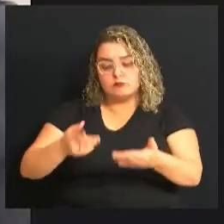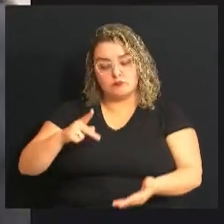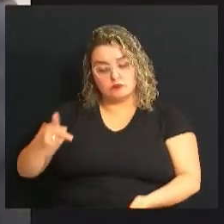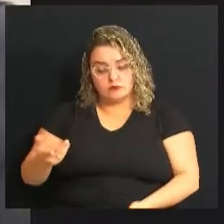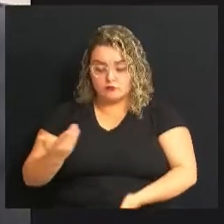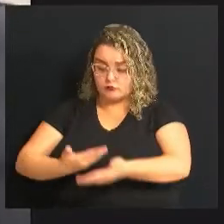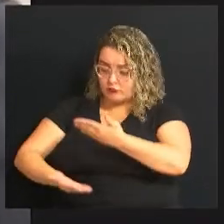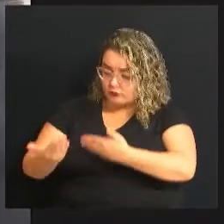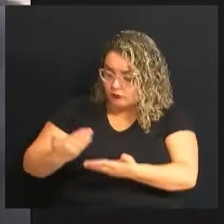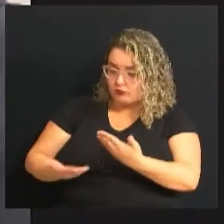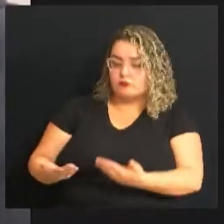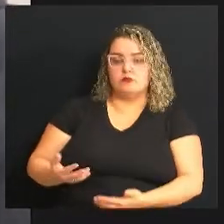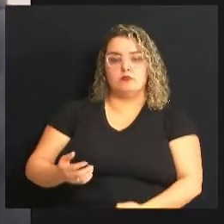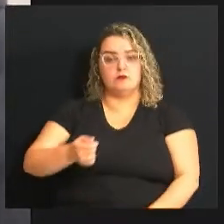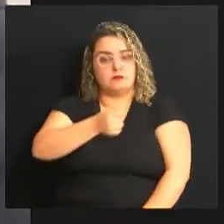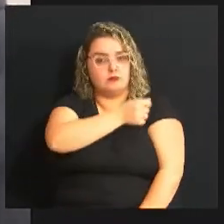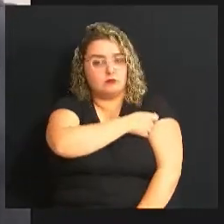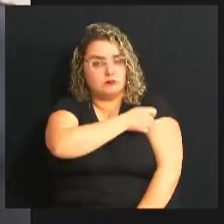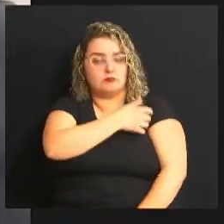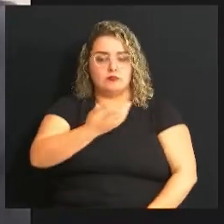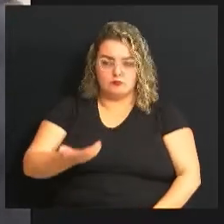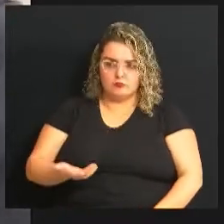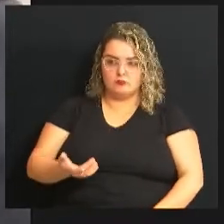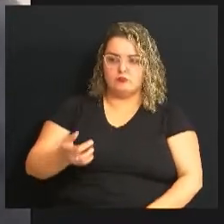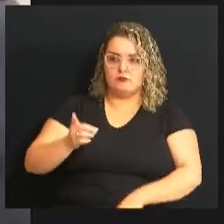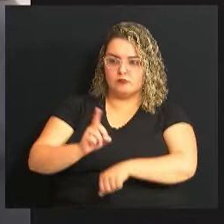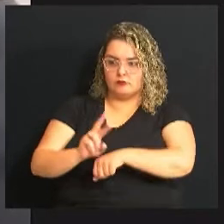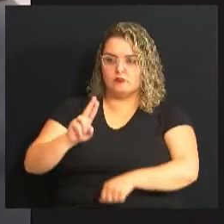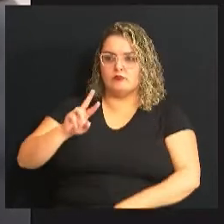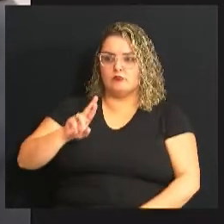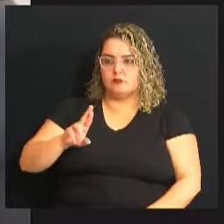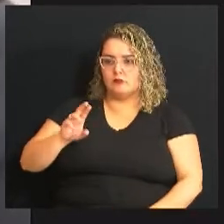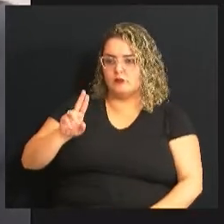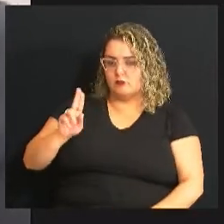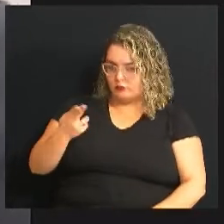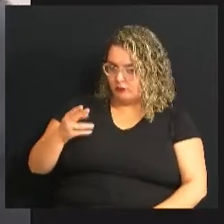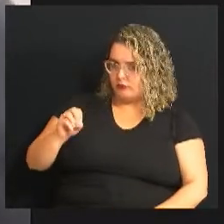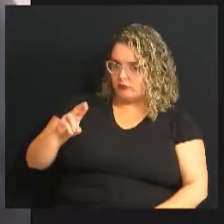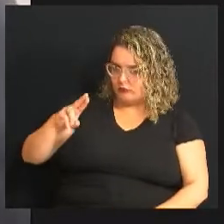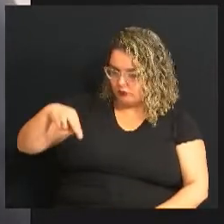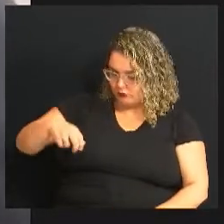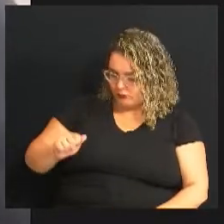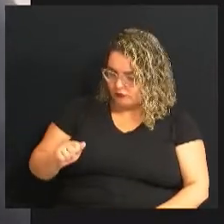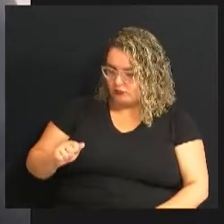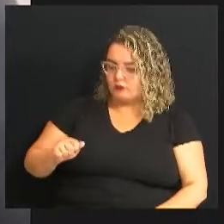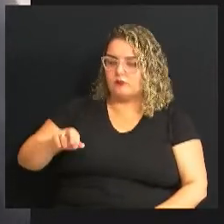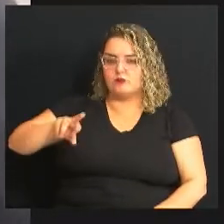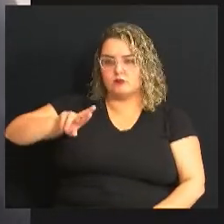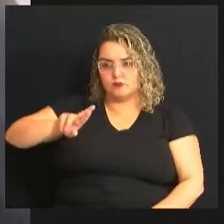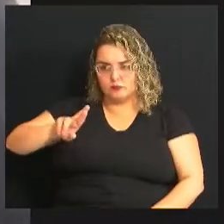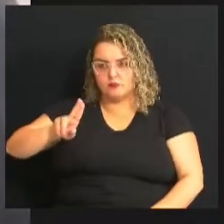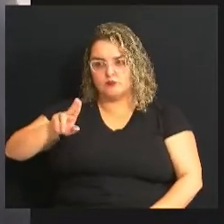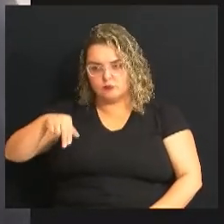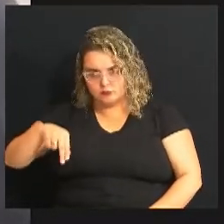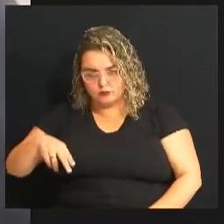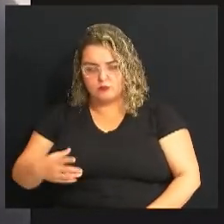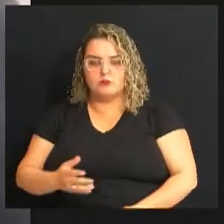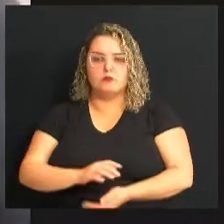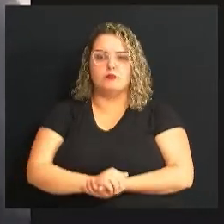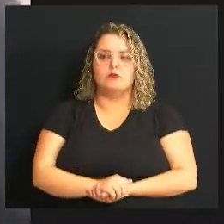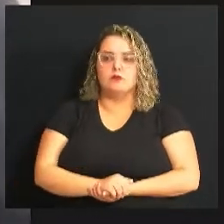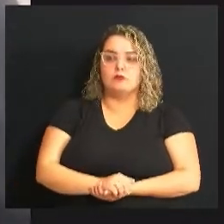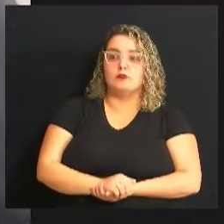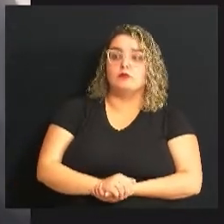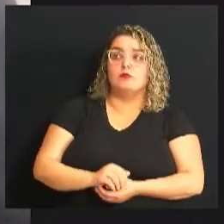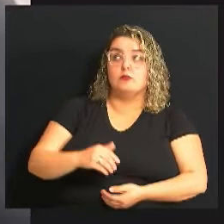aluno com o professor. Então, a doutora Rona Hu, ela é uma das pessoas que nós trouxemos de fora para